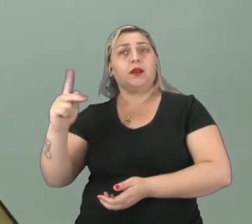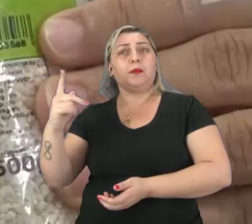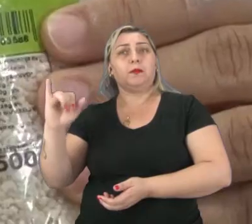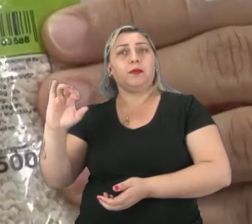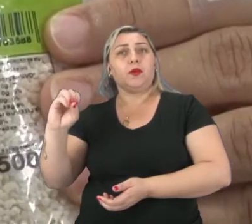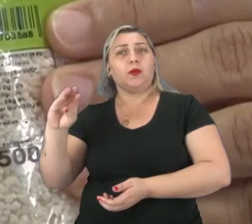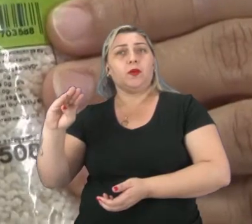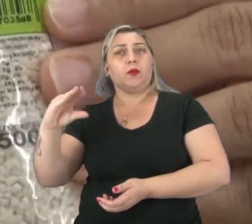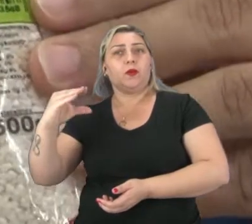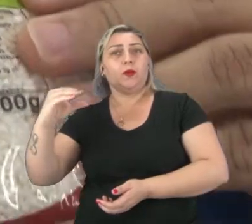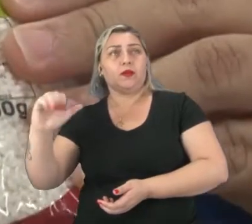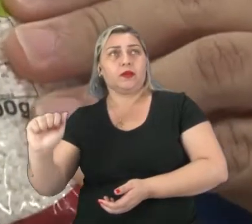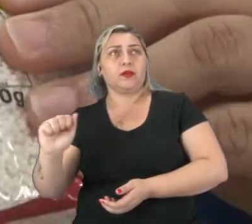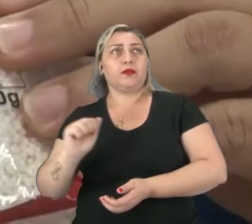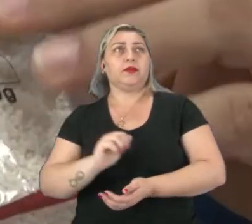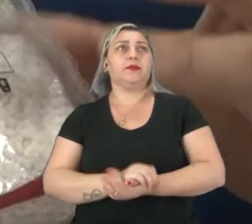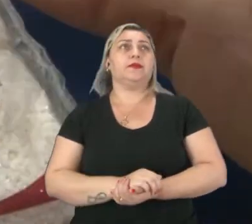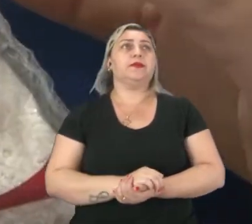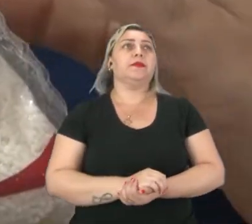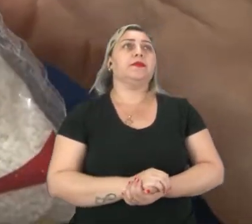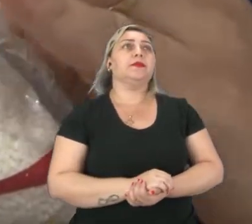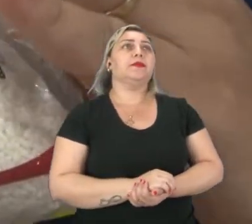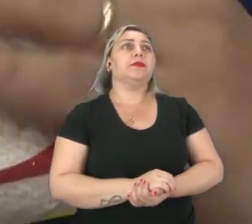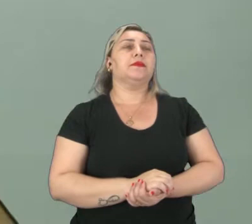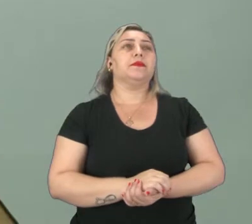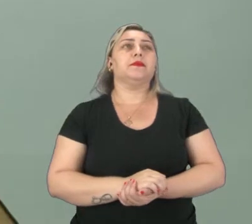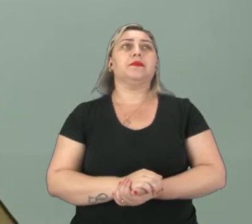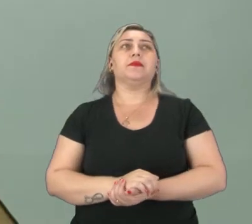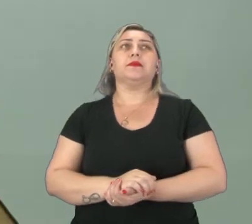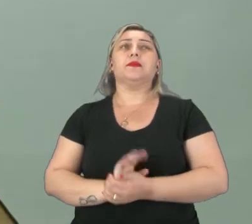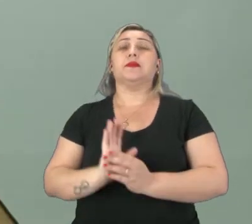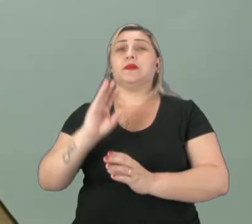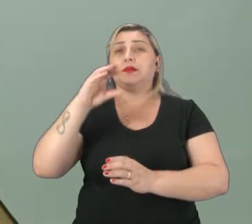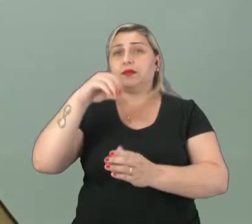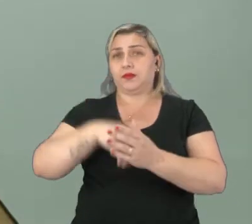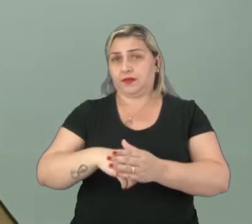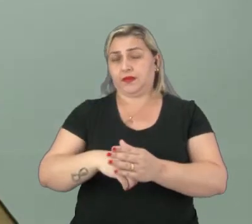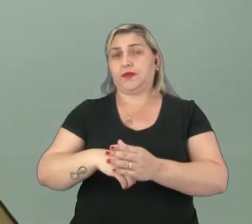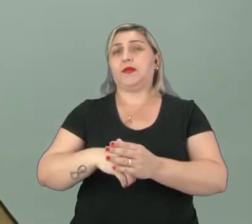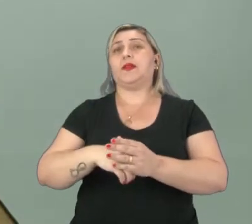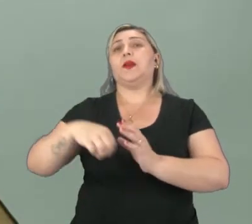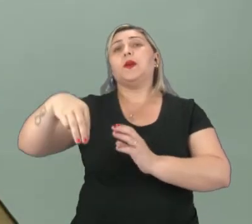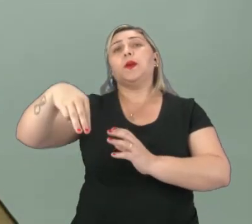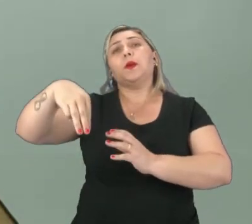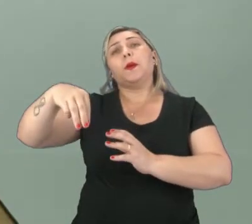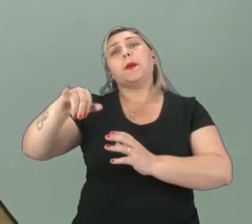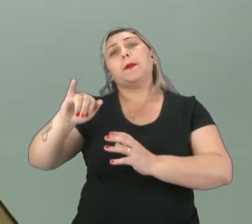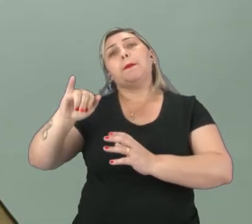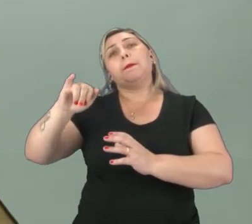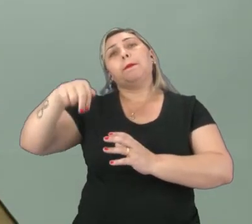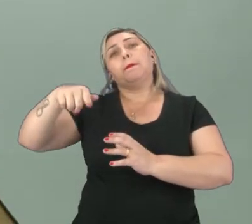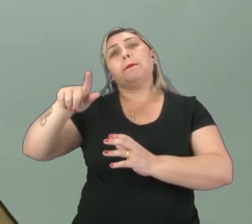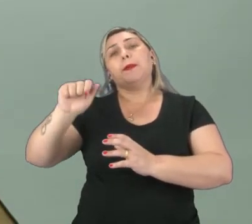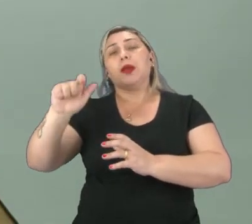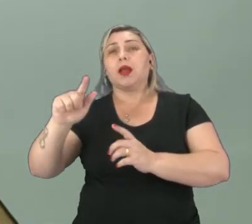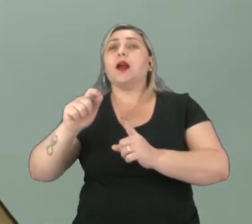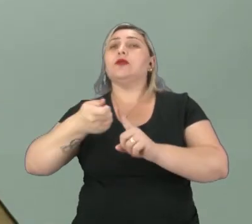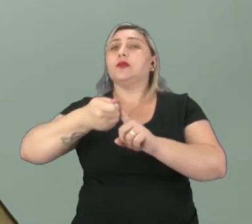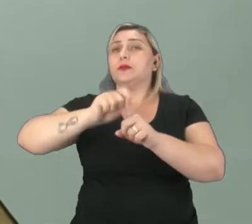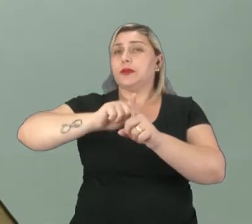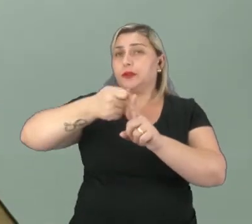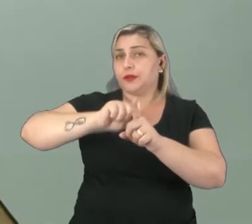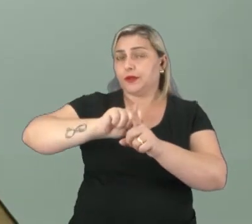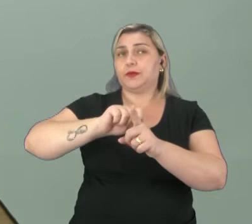aqui. Farinha de tapioca. Ele é acrescido dentro do mingau de banana, muita gente gosta, algumas pessoas gostam só da farinha